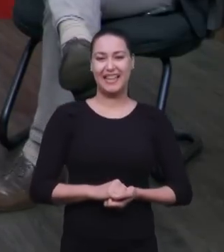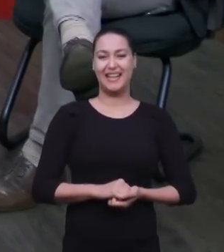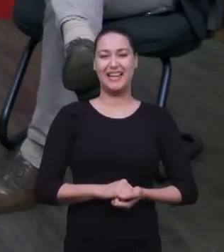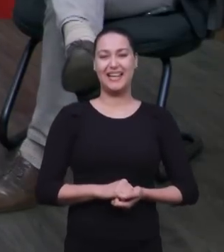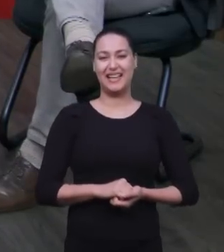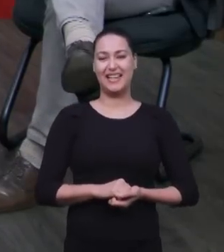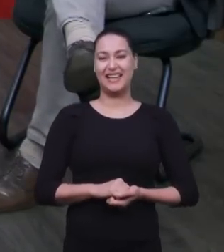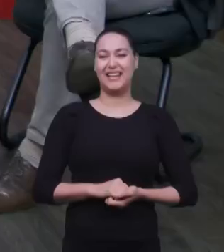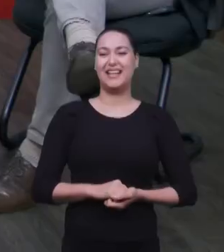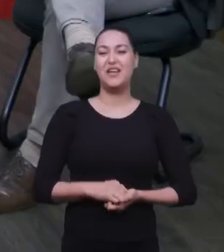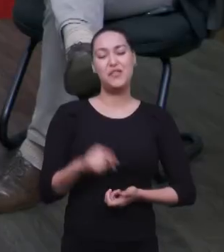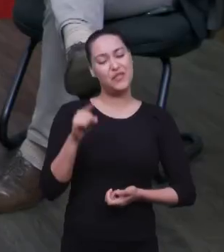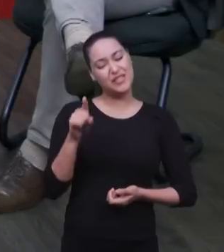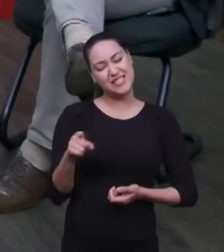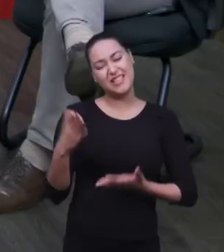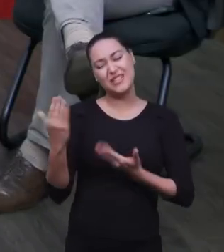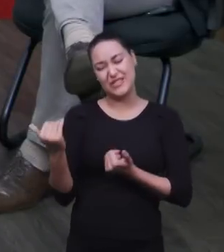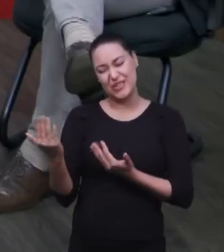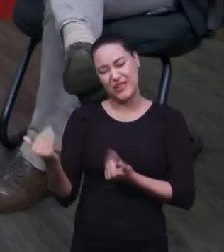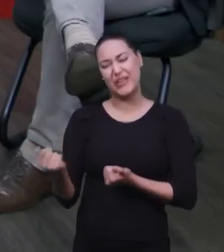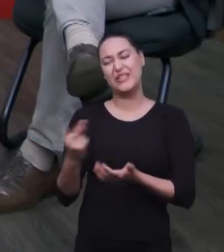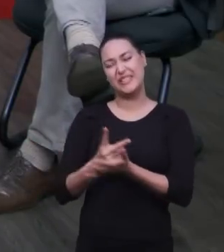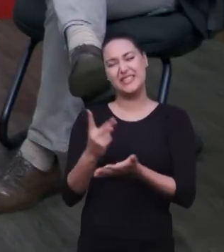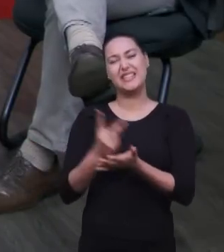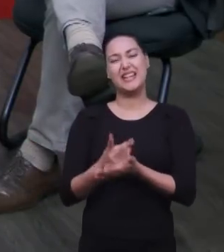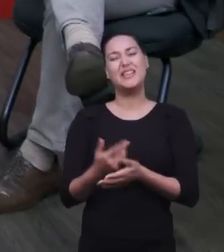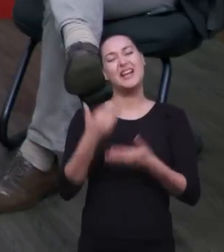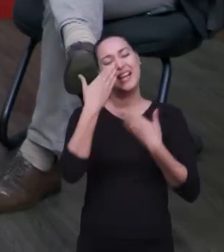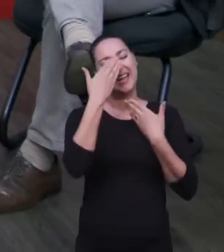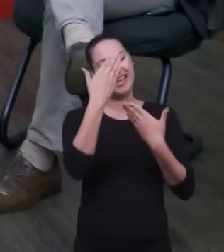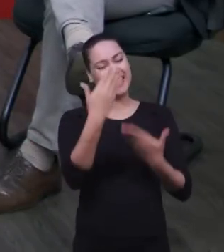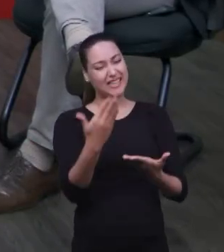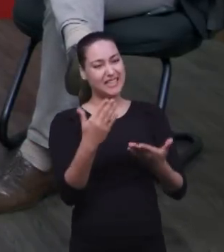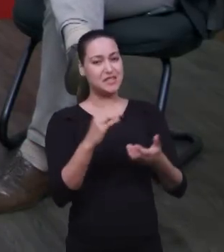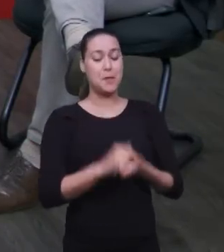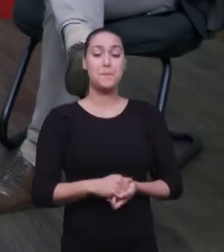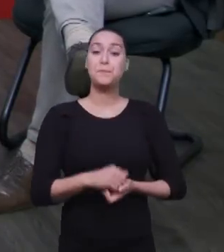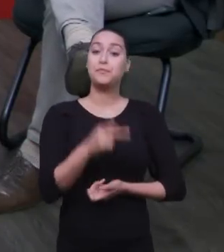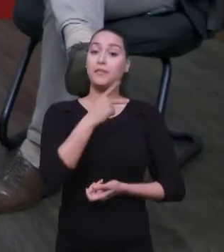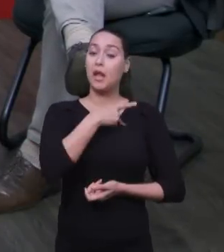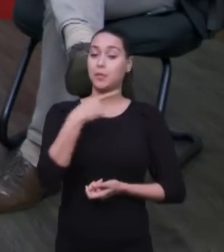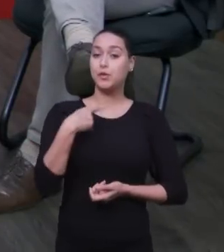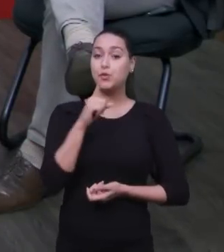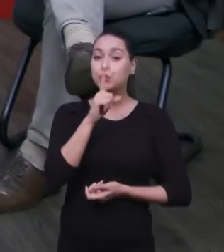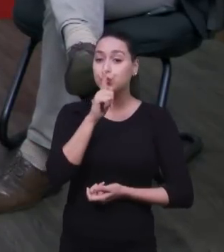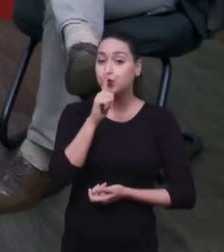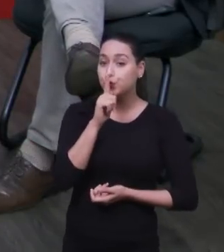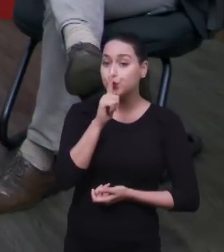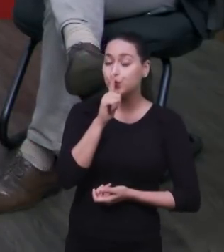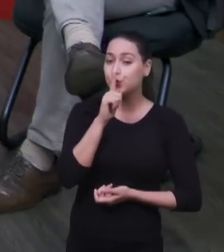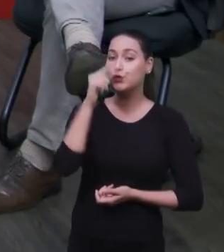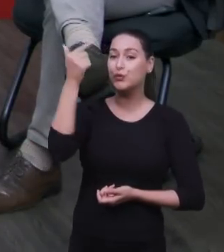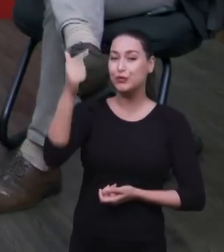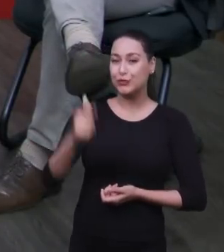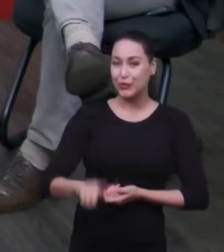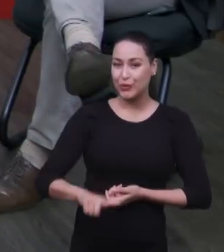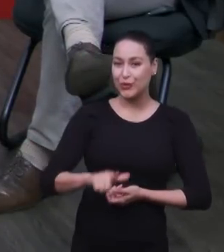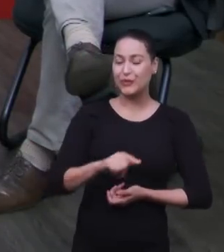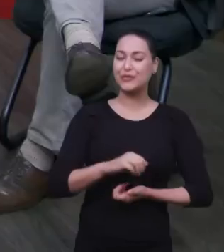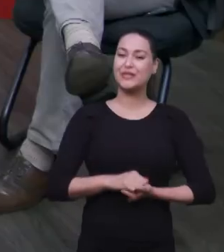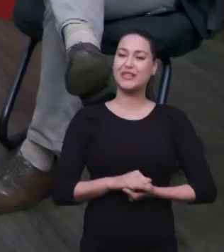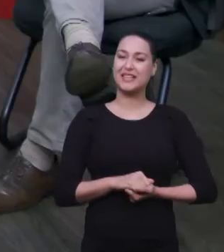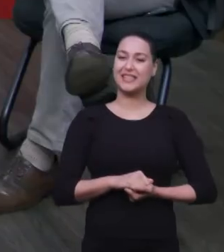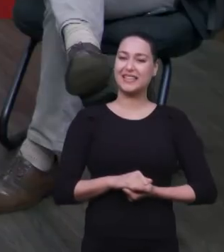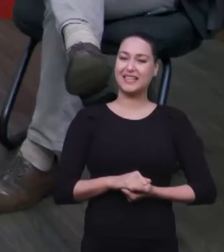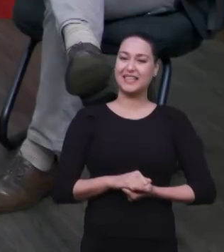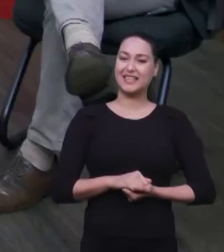fica, né, você é muito jovem ainda. Agradeço o convite, muito obrigada. Pastor Gilson, mais uma vez, Amém.